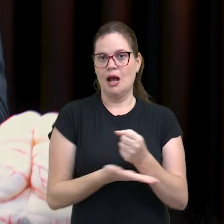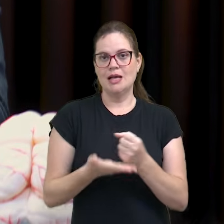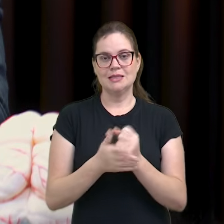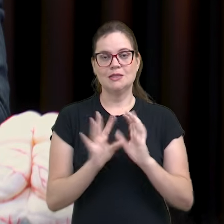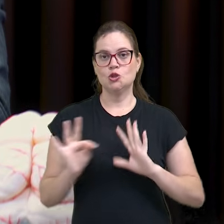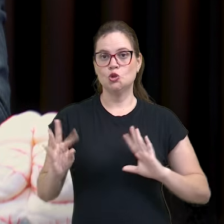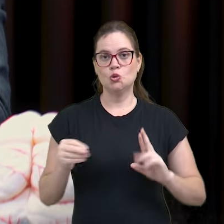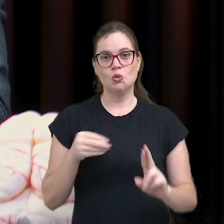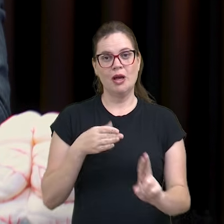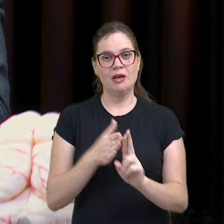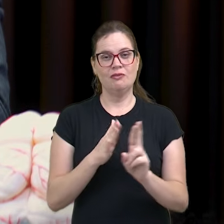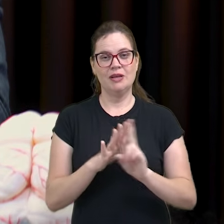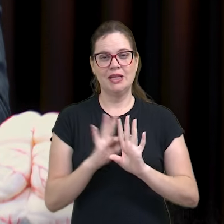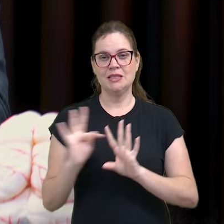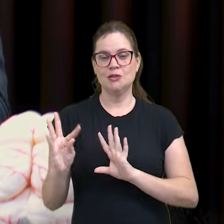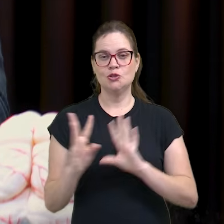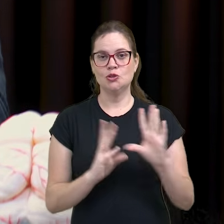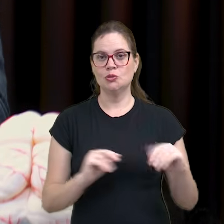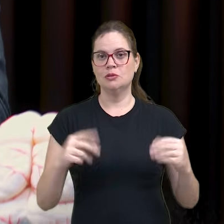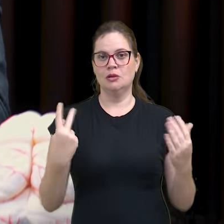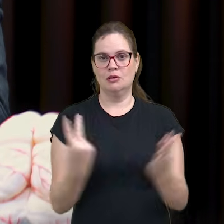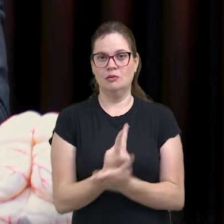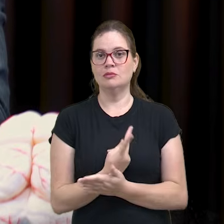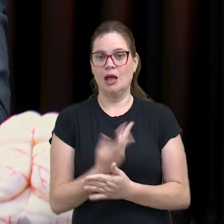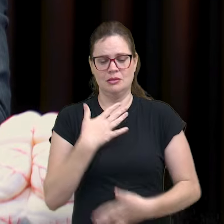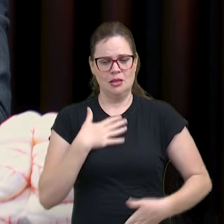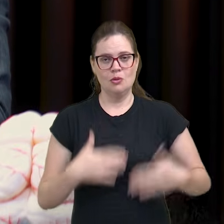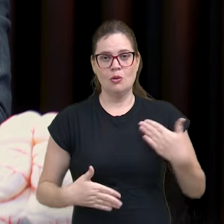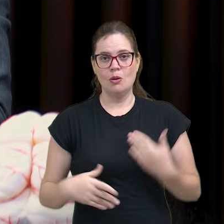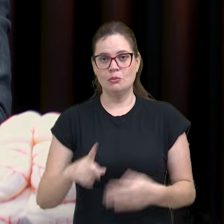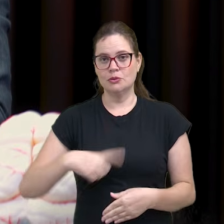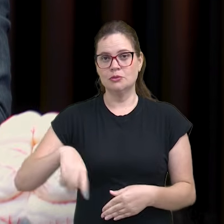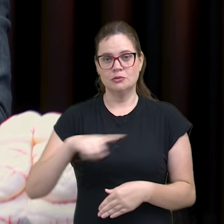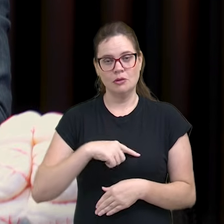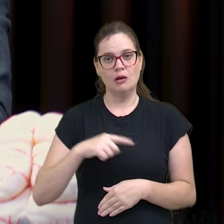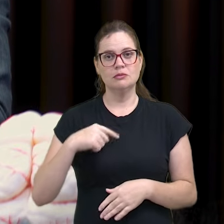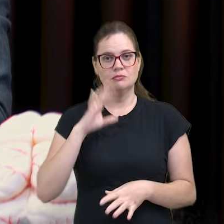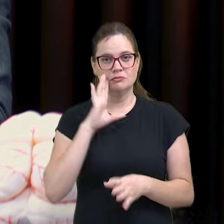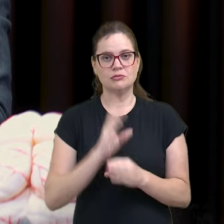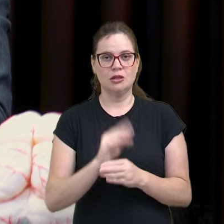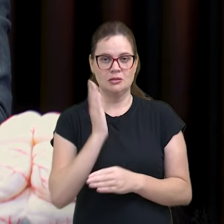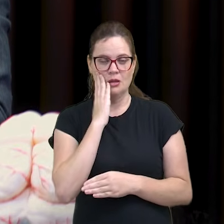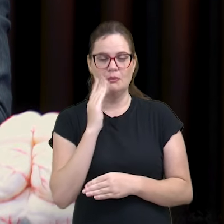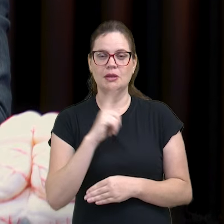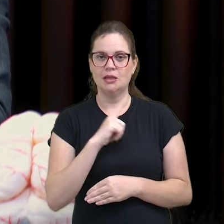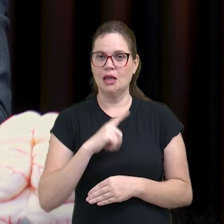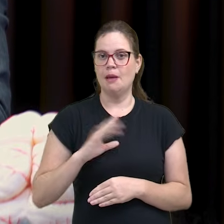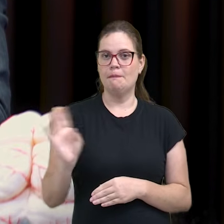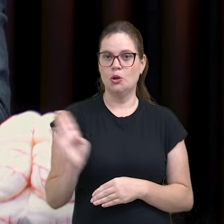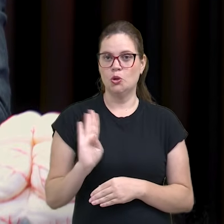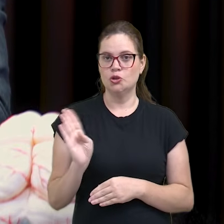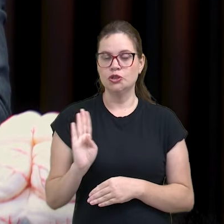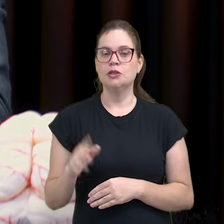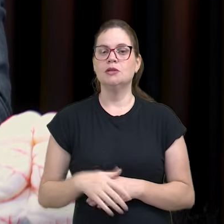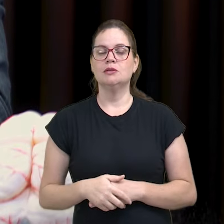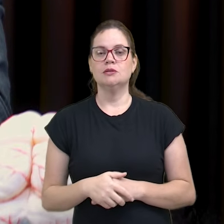palavra. A palavra alicerçando aquilo que acontece, mesmo que